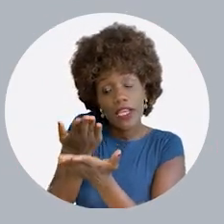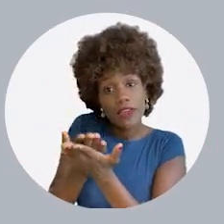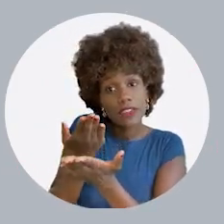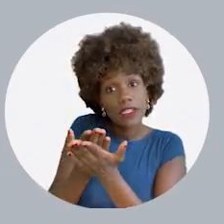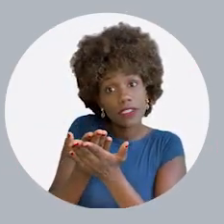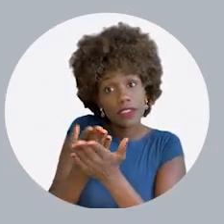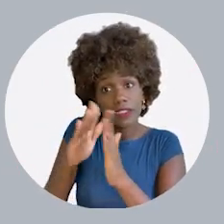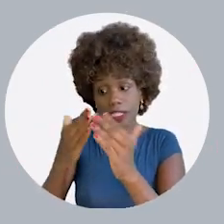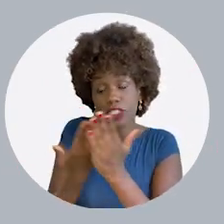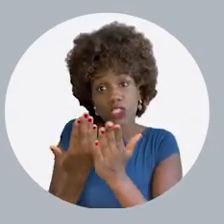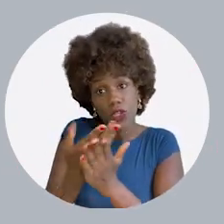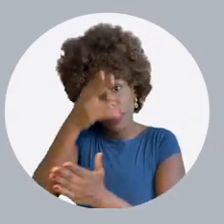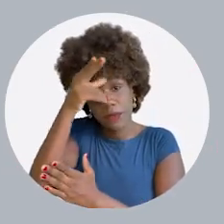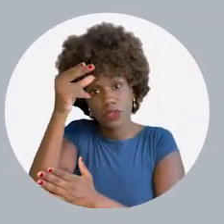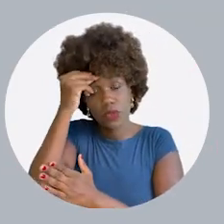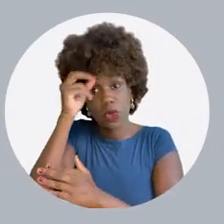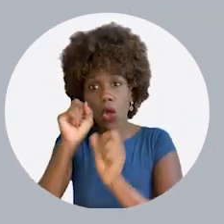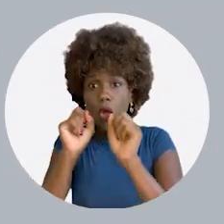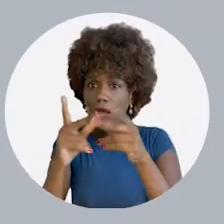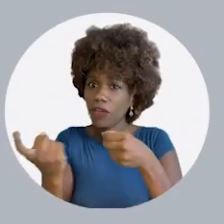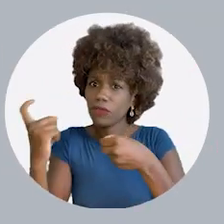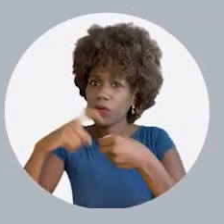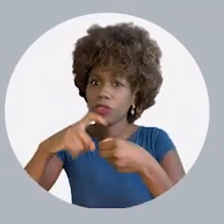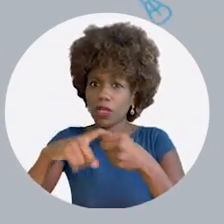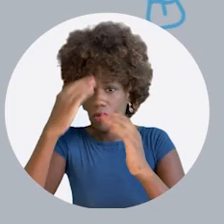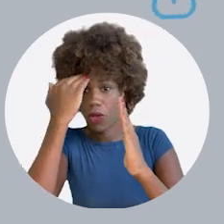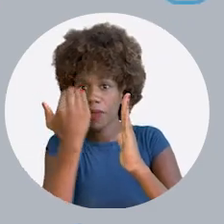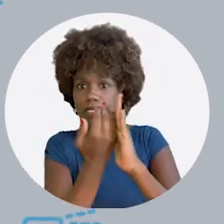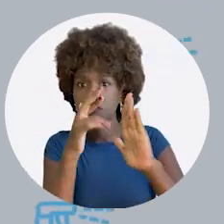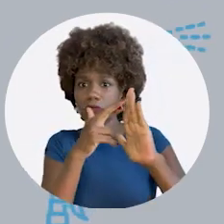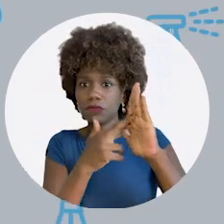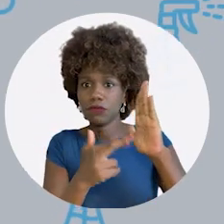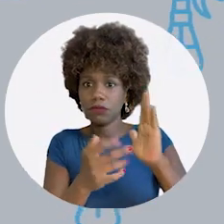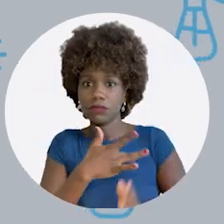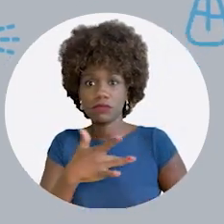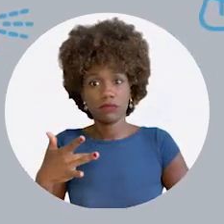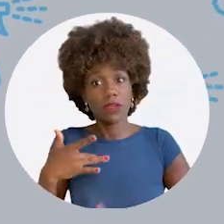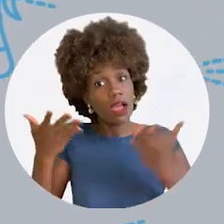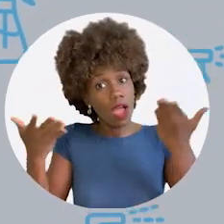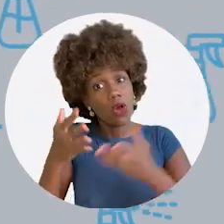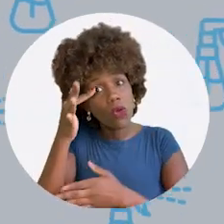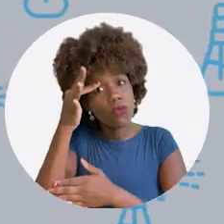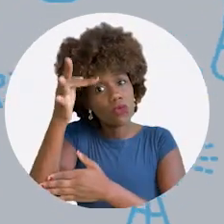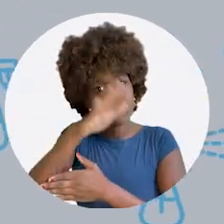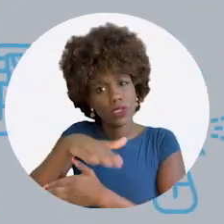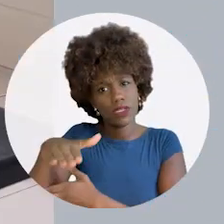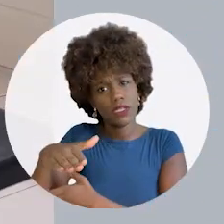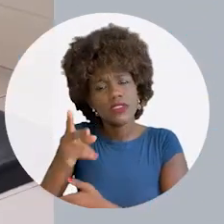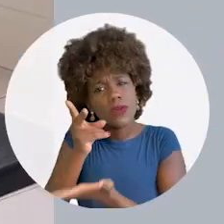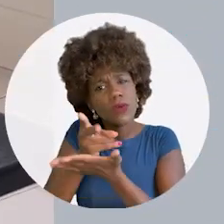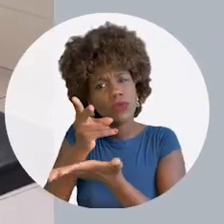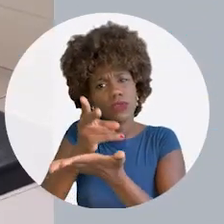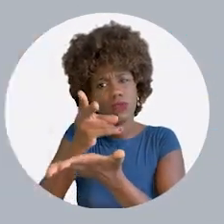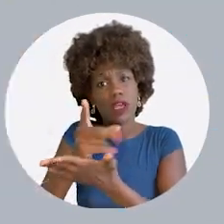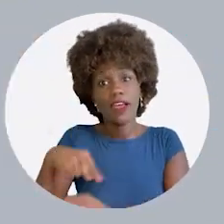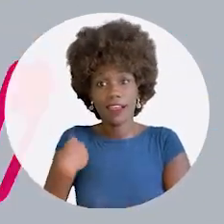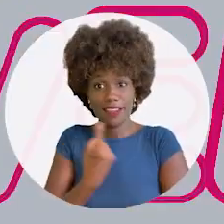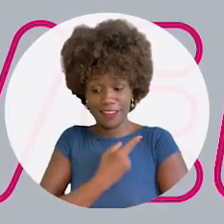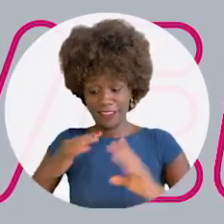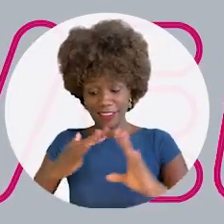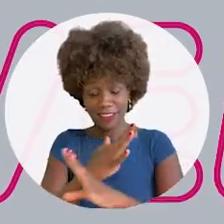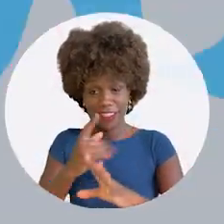As aulas nas escolas municipais já voltaram, seguindo todos os protocolos. É hora do futuro das nossas crianças seguir em